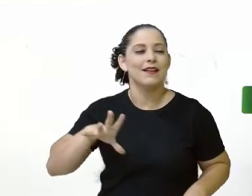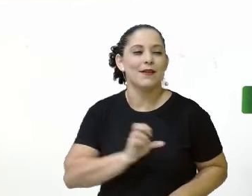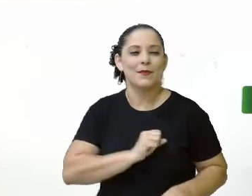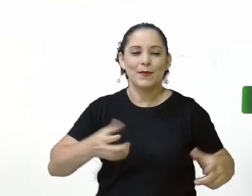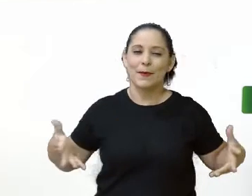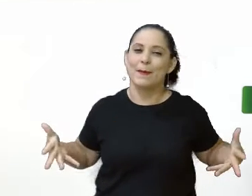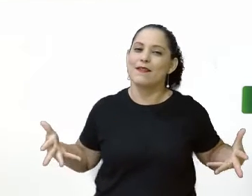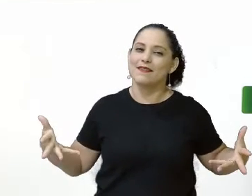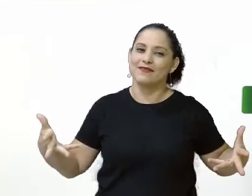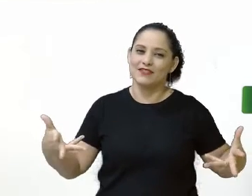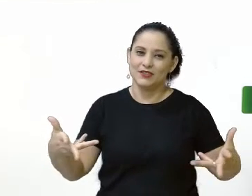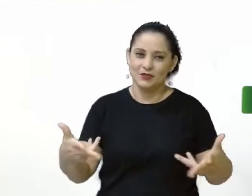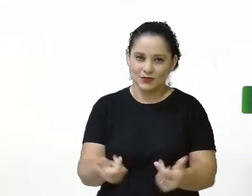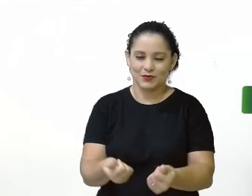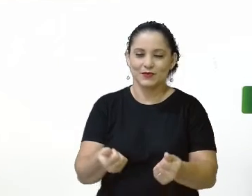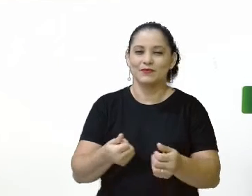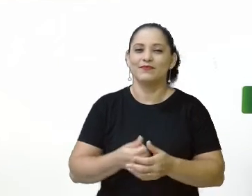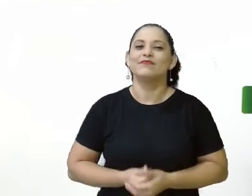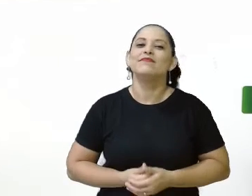Maravilhoso, isso mesmo.